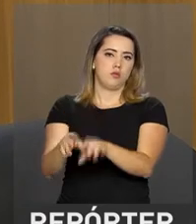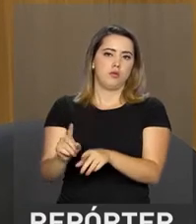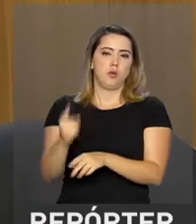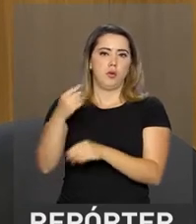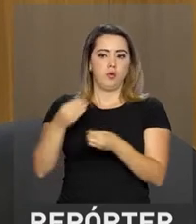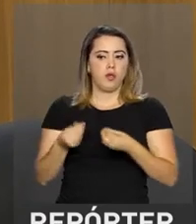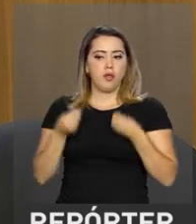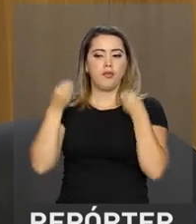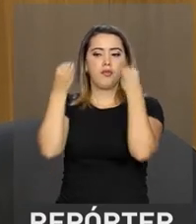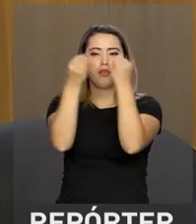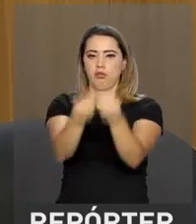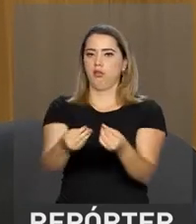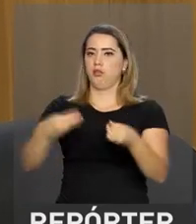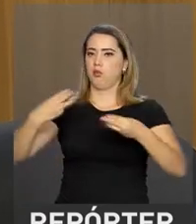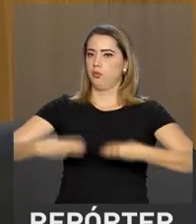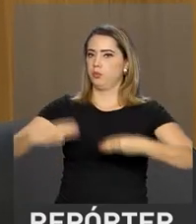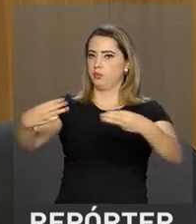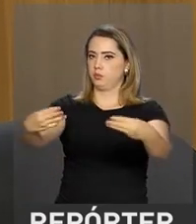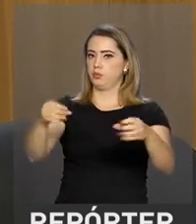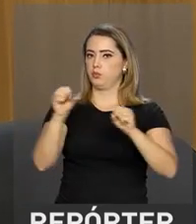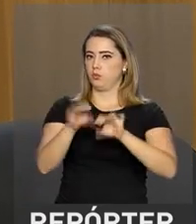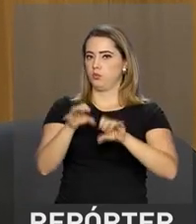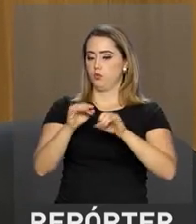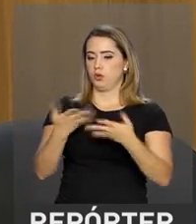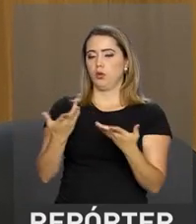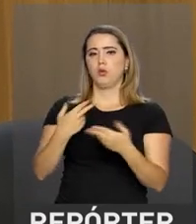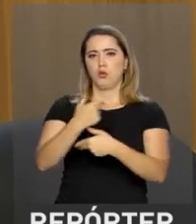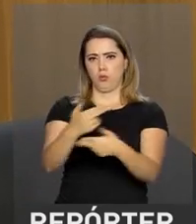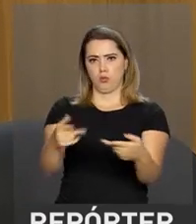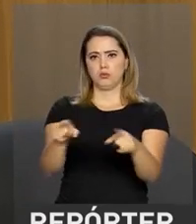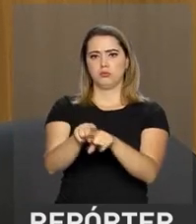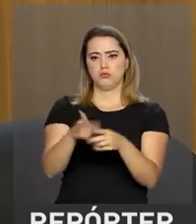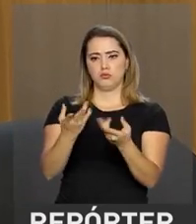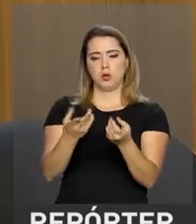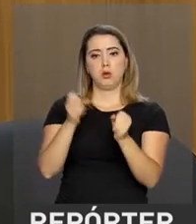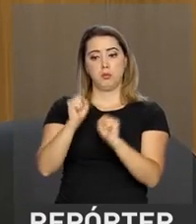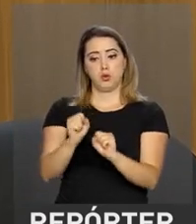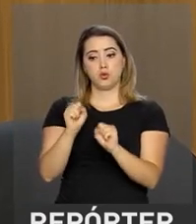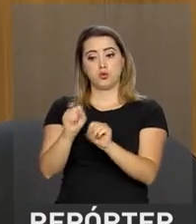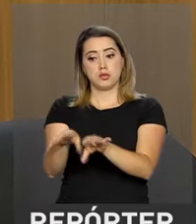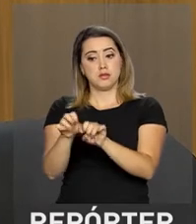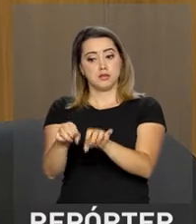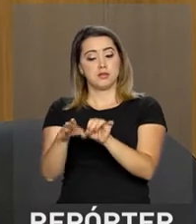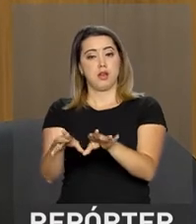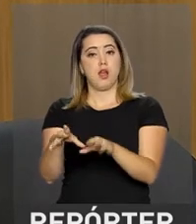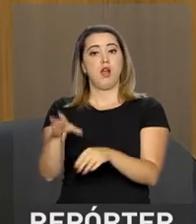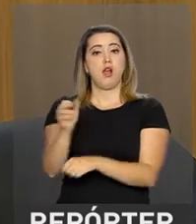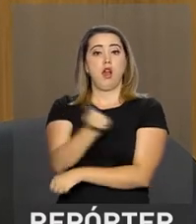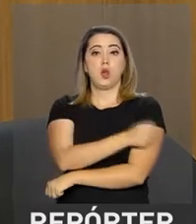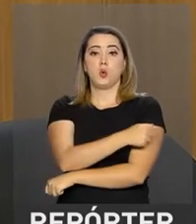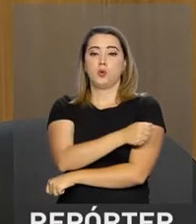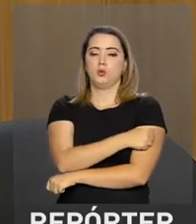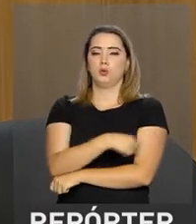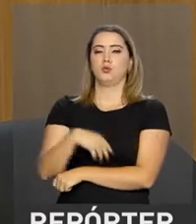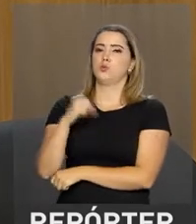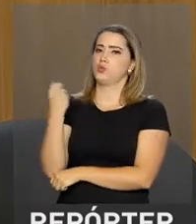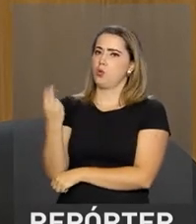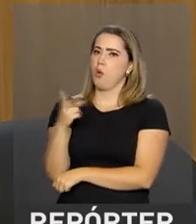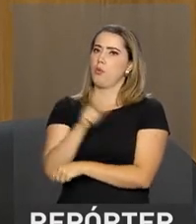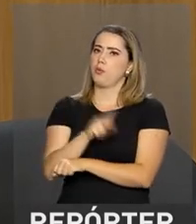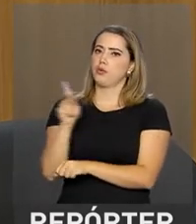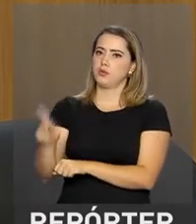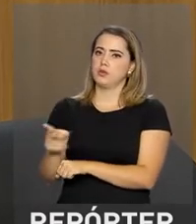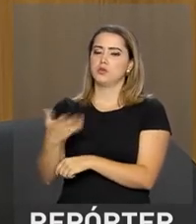promec pelo ministério da educação o material que vai poder capacitar os alunos e professores do ensino fundamental